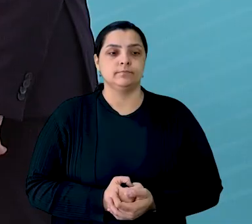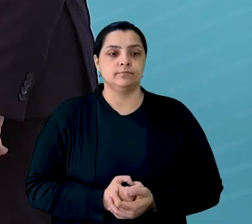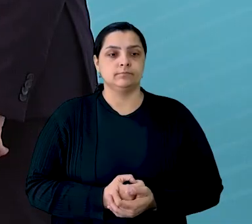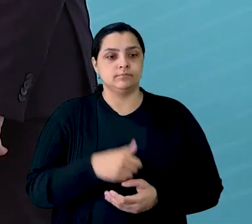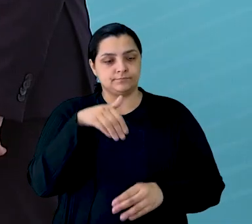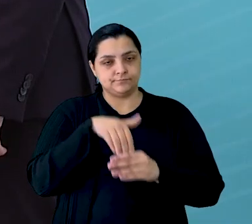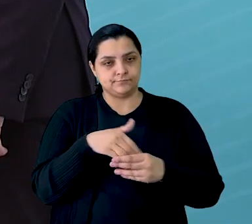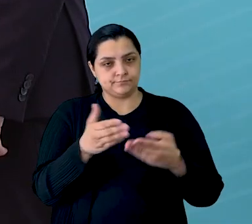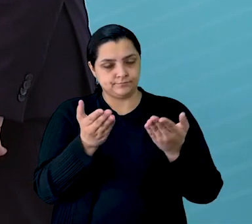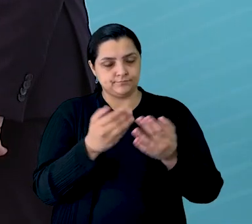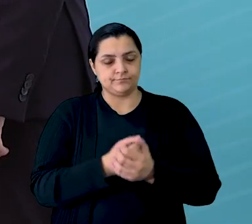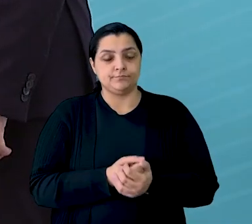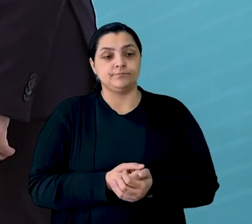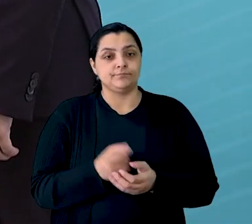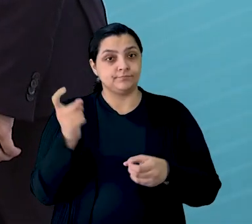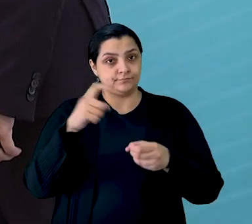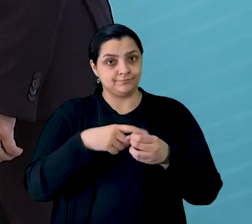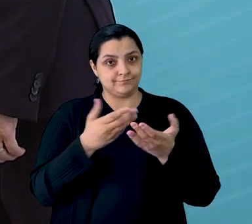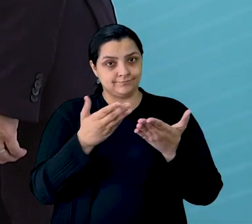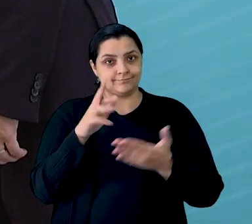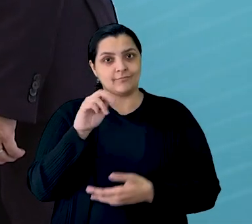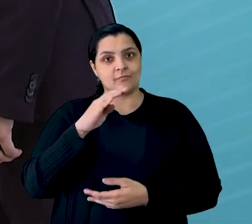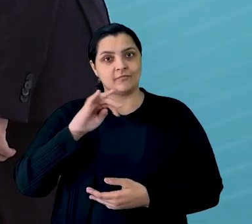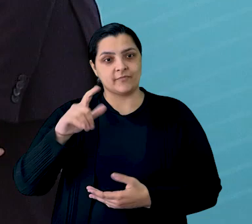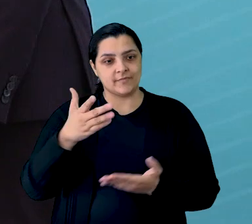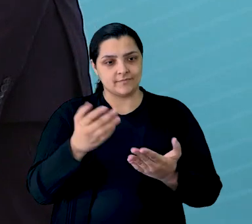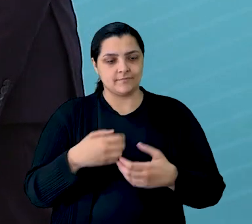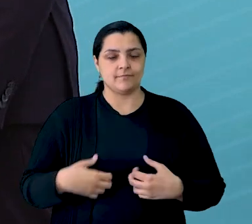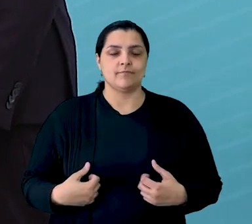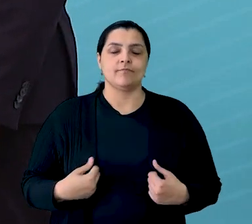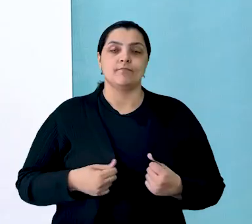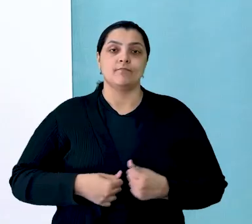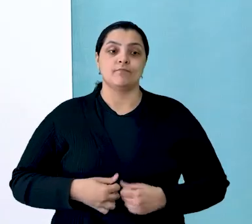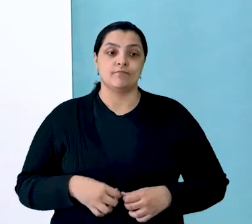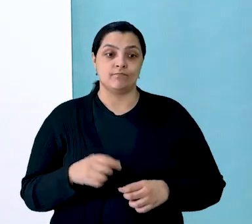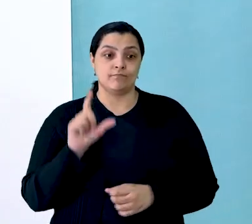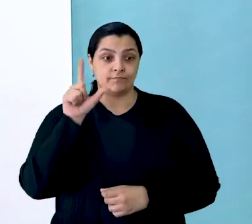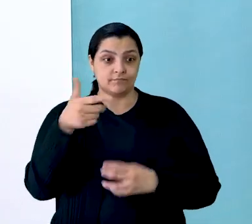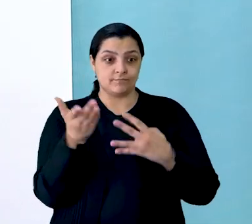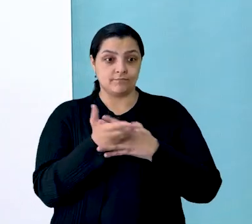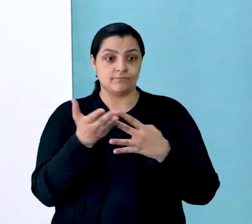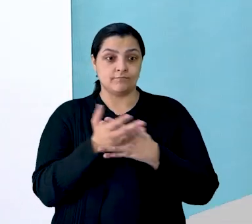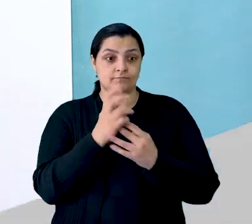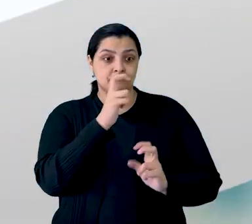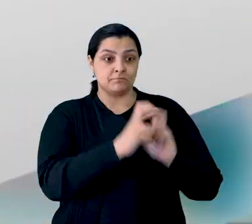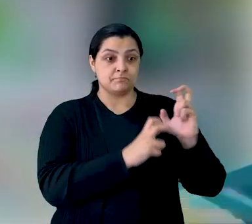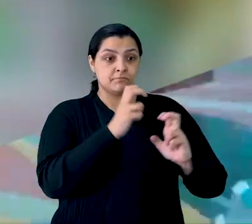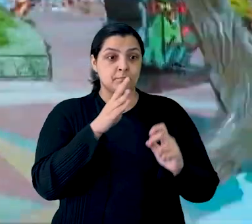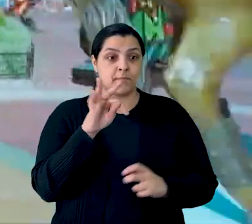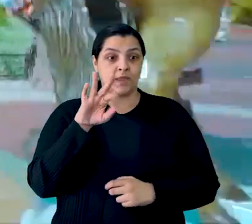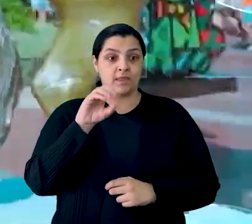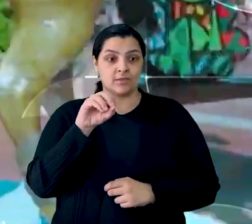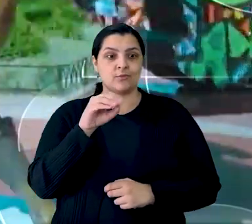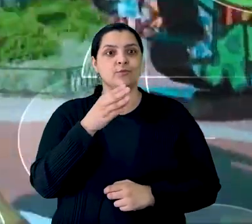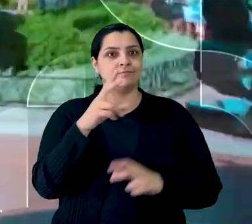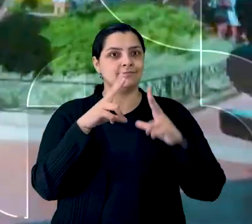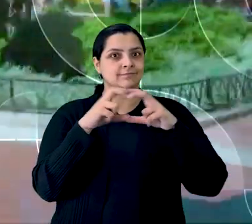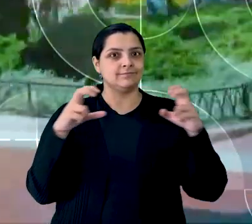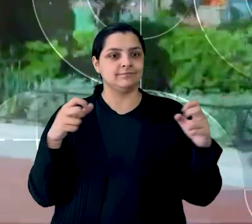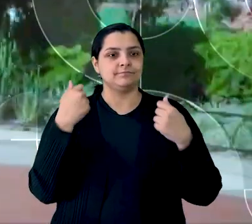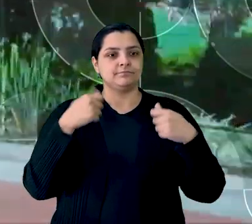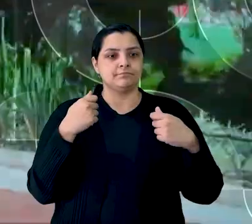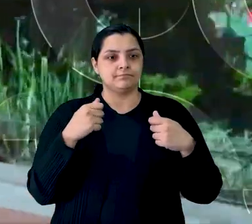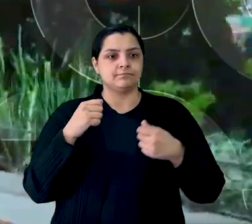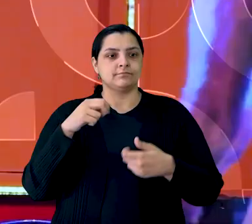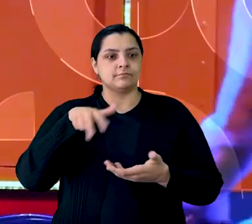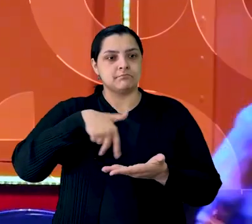Costa. Volto com você, Anderson. Obrigado, Rafael. Até a próxima. E veja a seguir, Parque de Diversões Beto Carreiro, em Santa